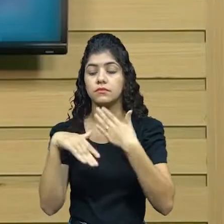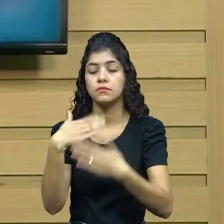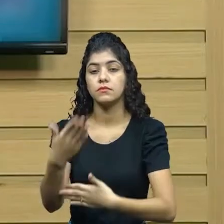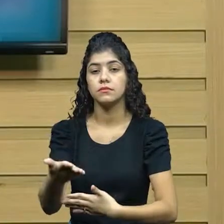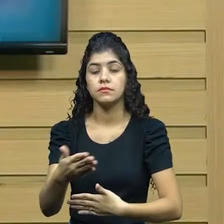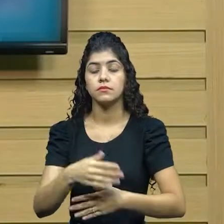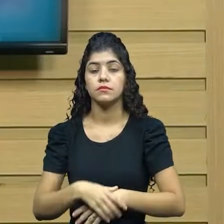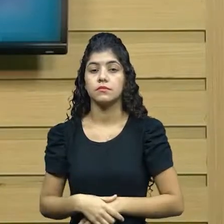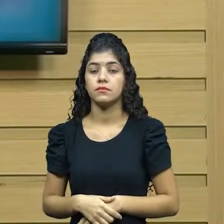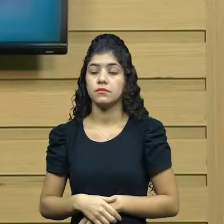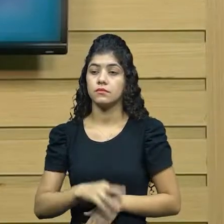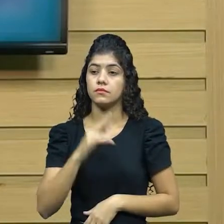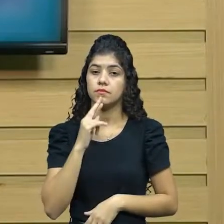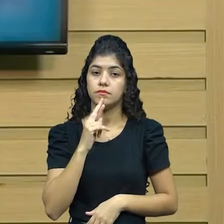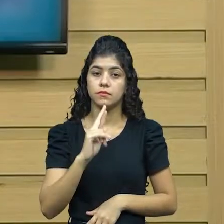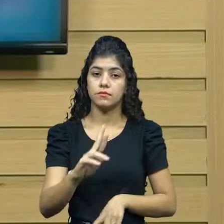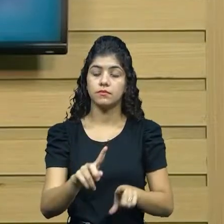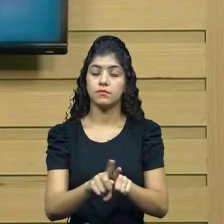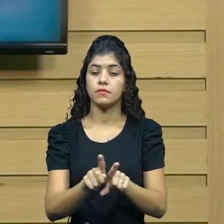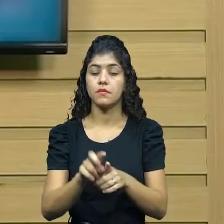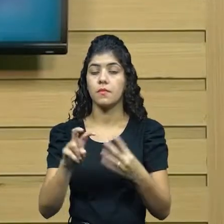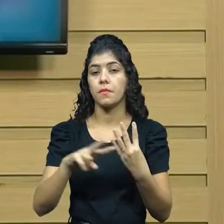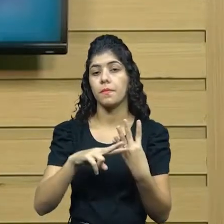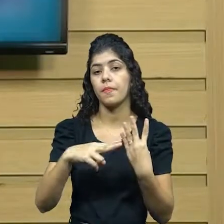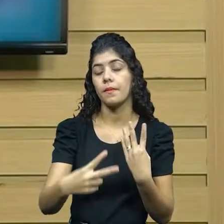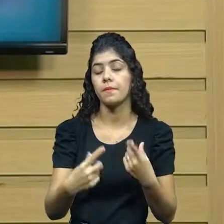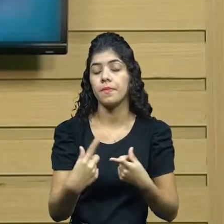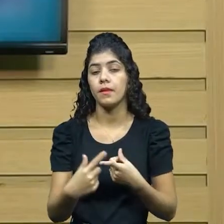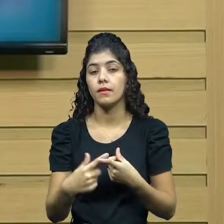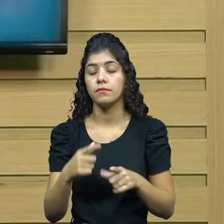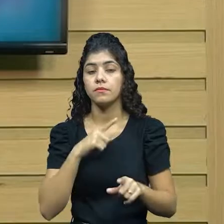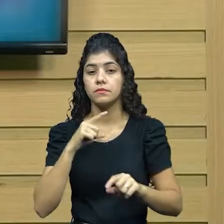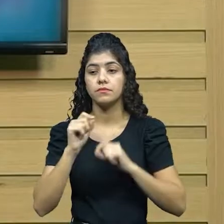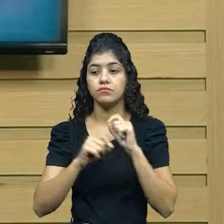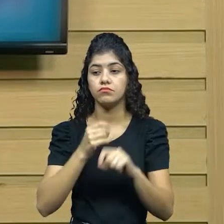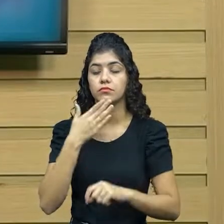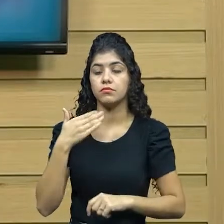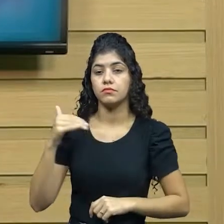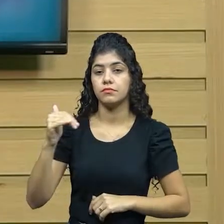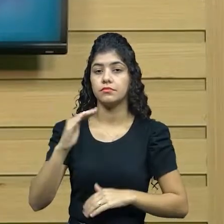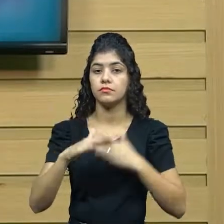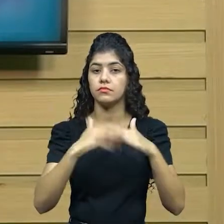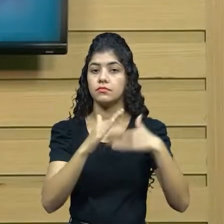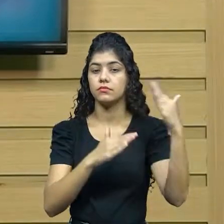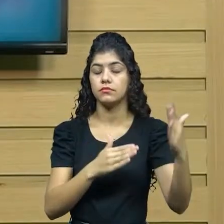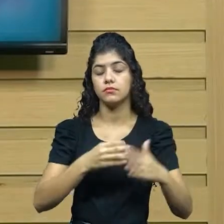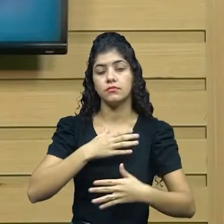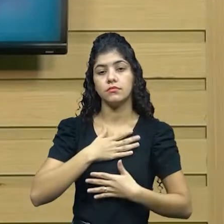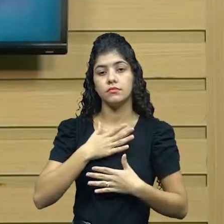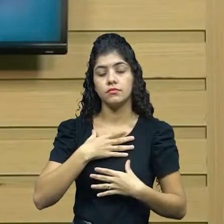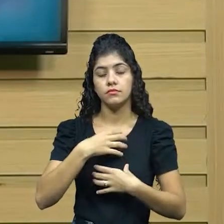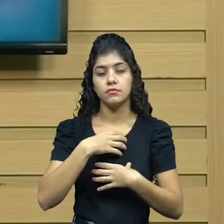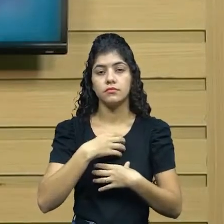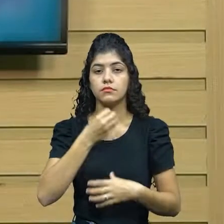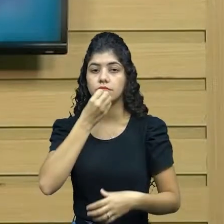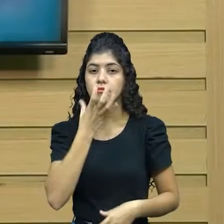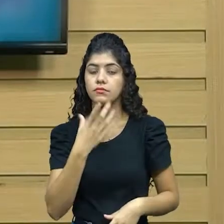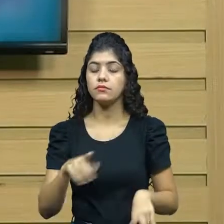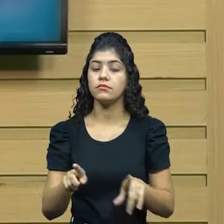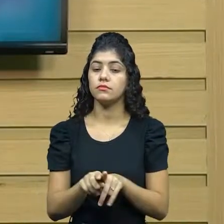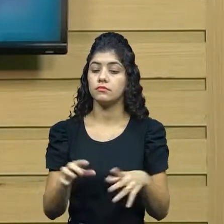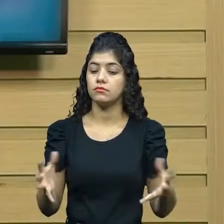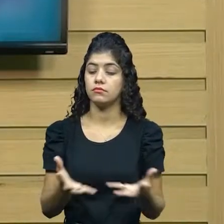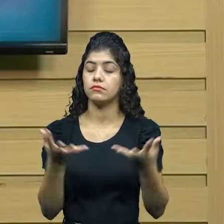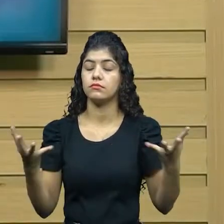de resultados e de consequências, porque aumenta a satisfação, aumenta a motivação e certamente